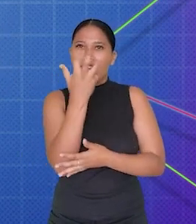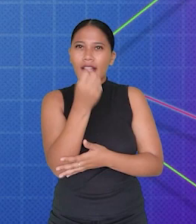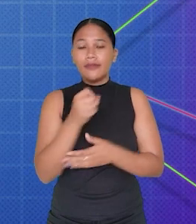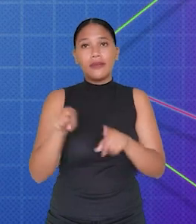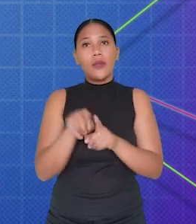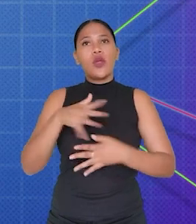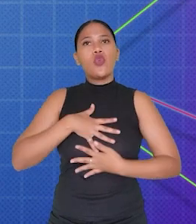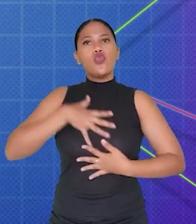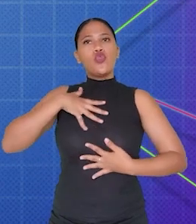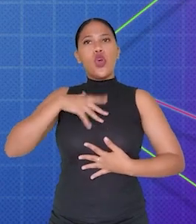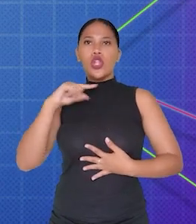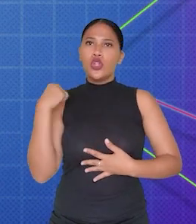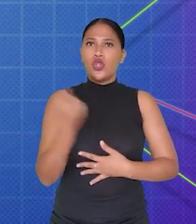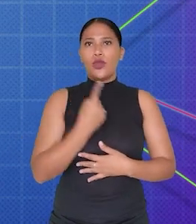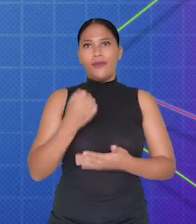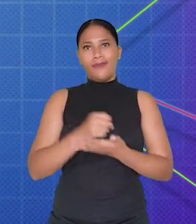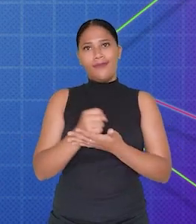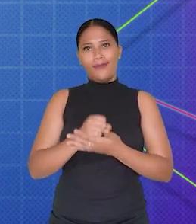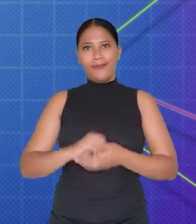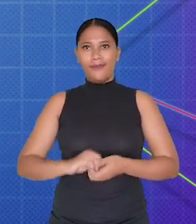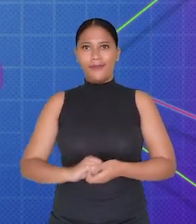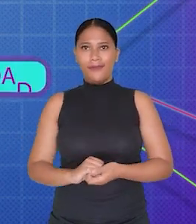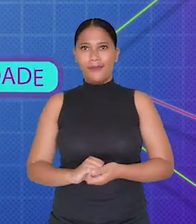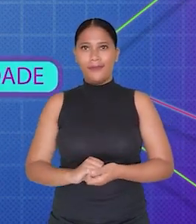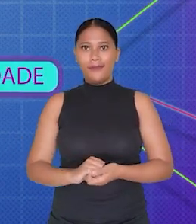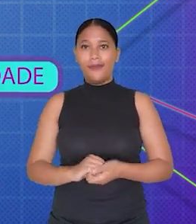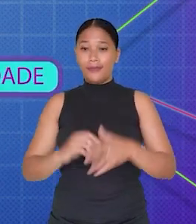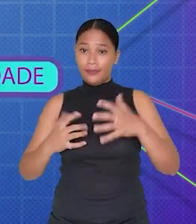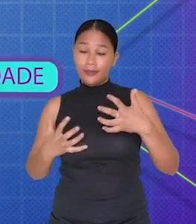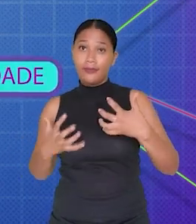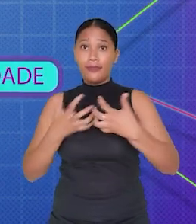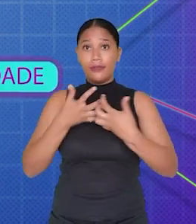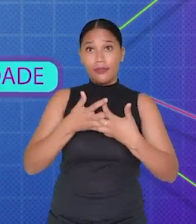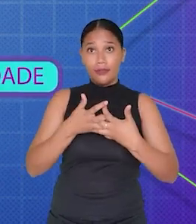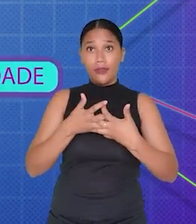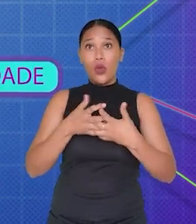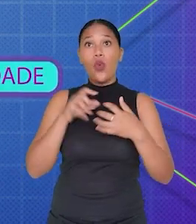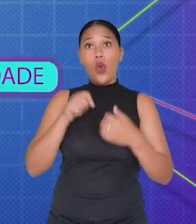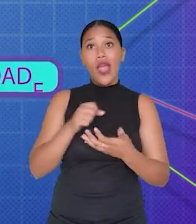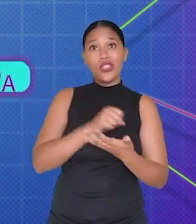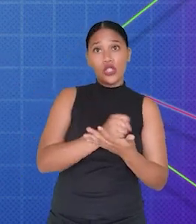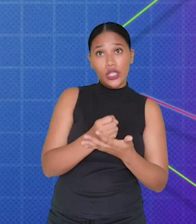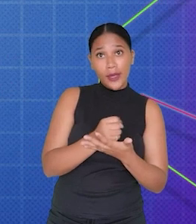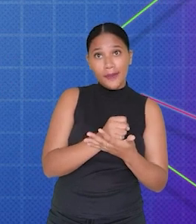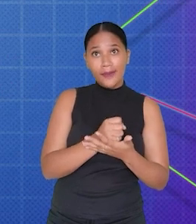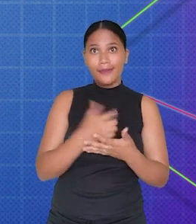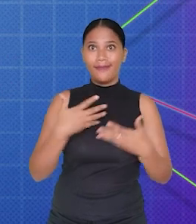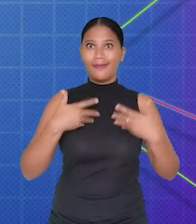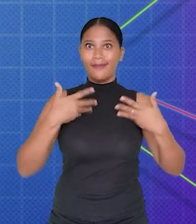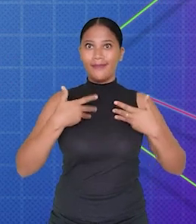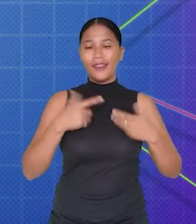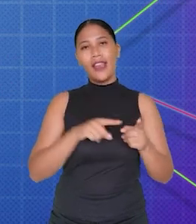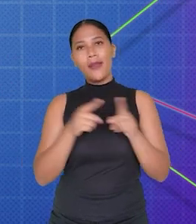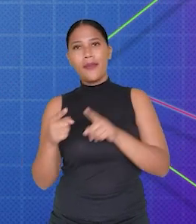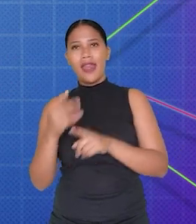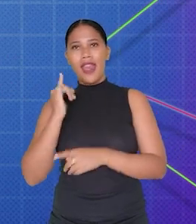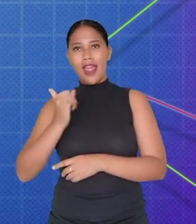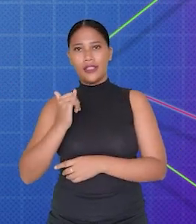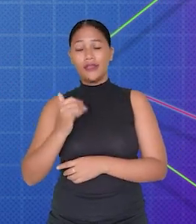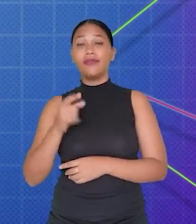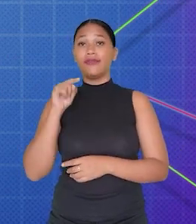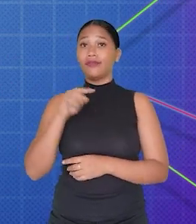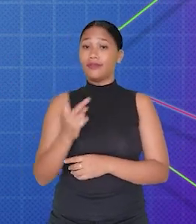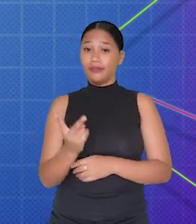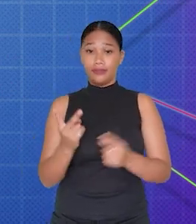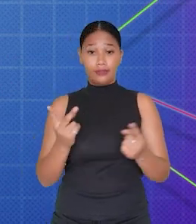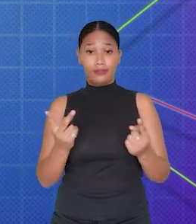e satisfatória para todos os jogadores. Integração da narrativa com a jogabilidade. A integração da narrativa não